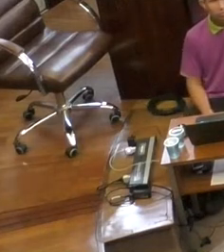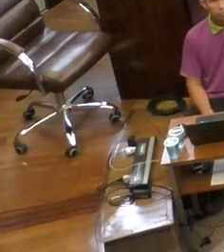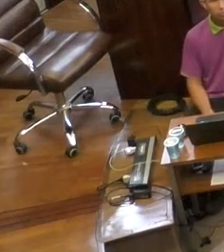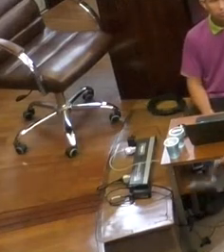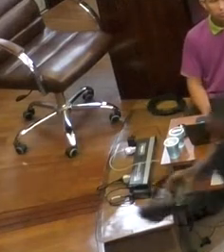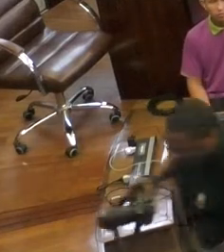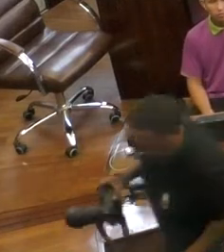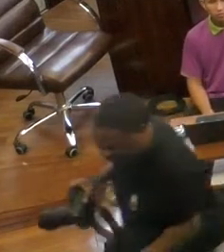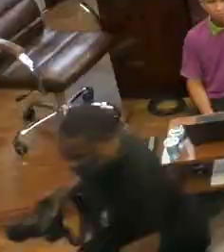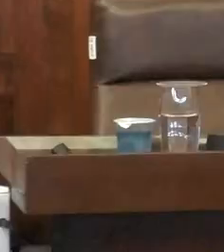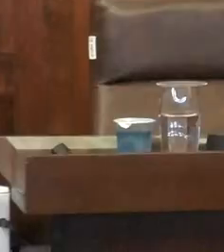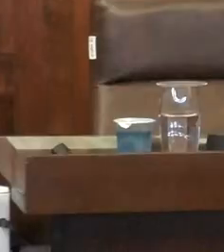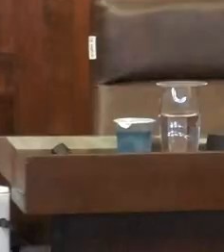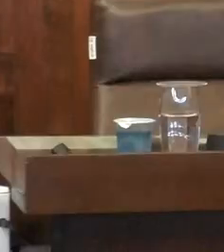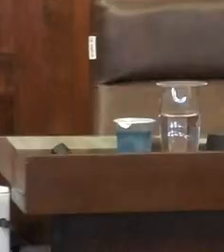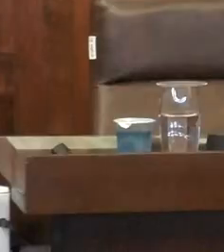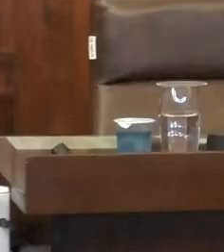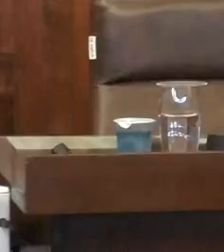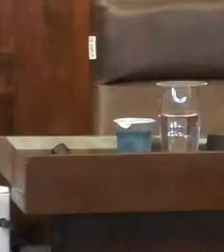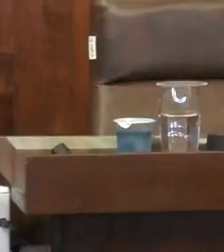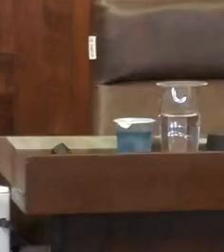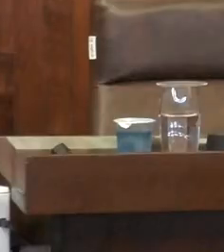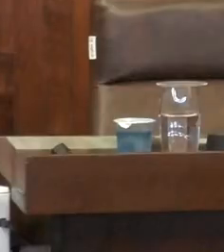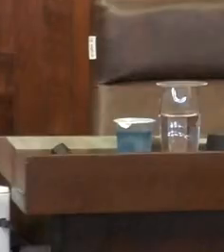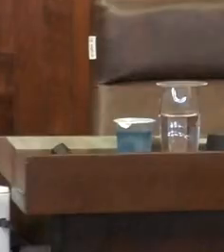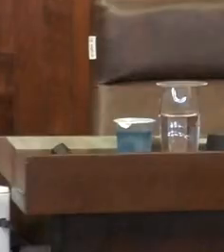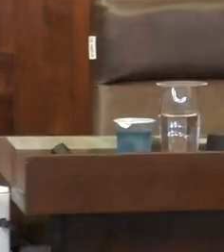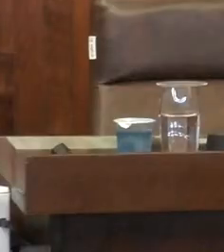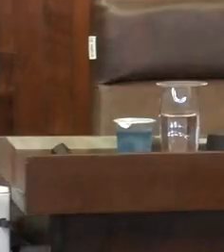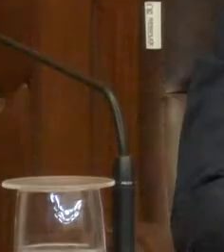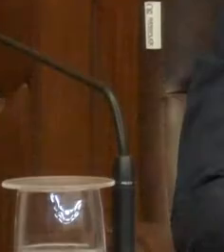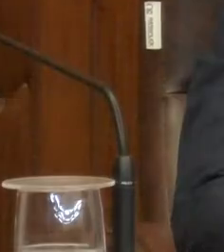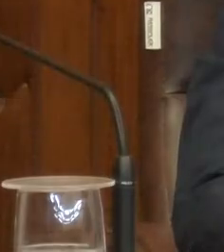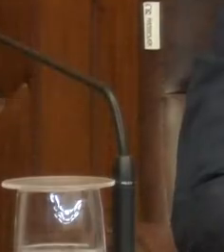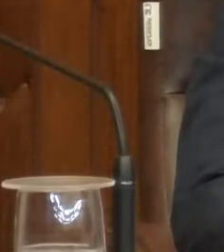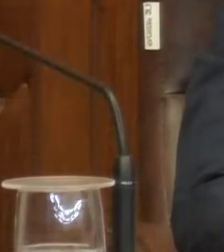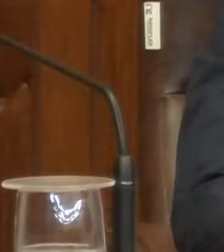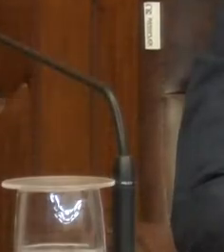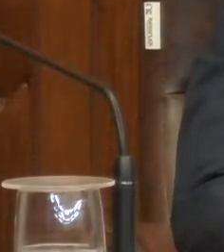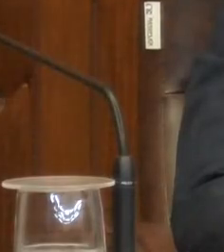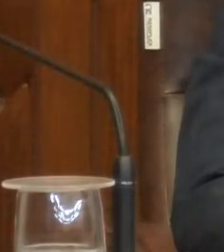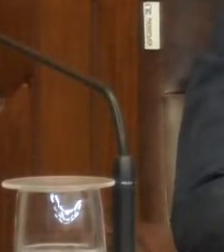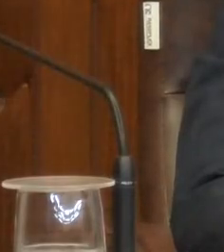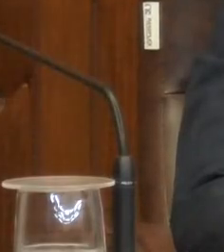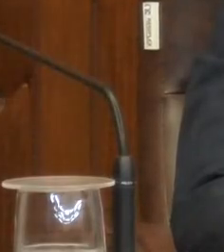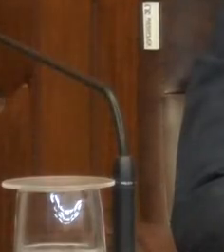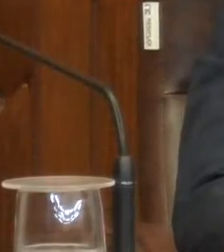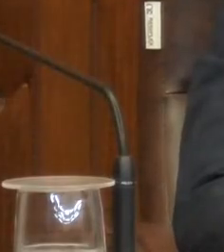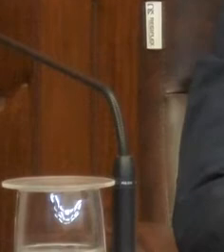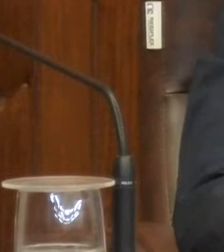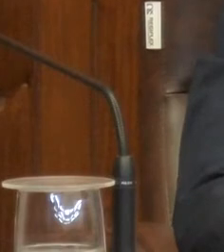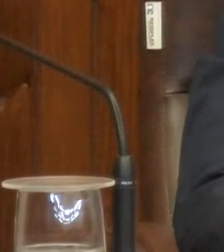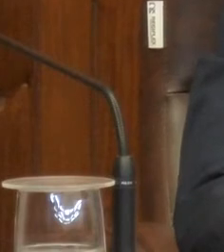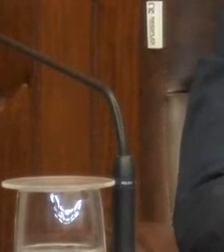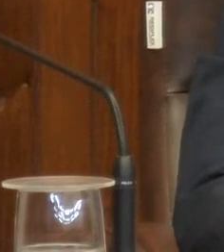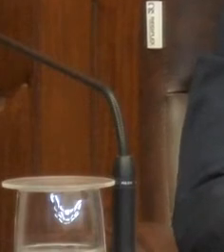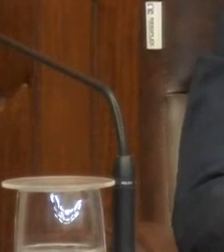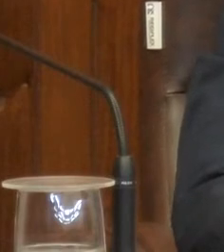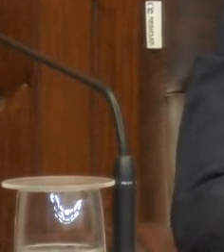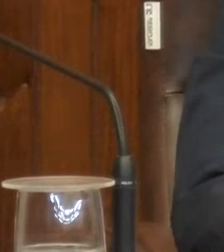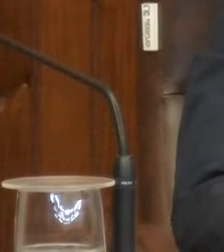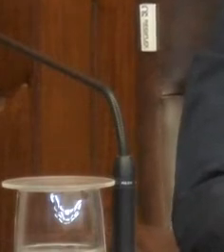Convido o Dr. Joaquim Daniel Augusto dos Santos Silva, clínico geral, médico da saúde da família, mestrando em